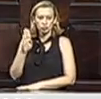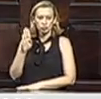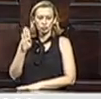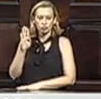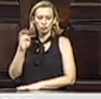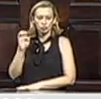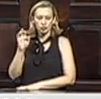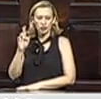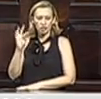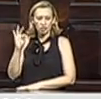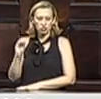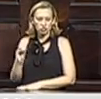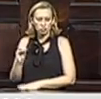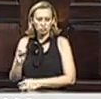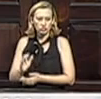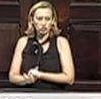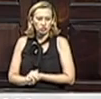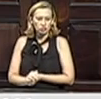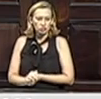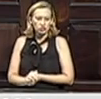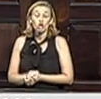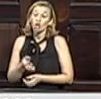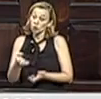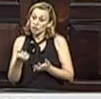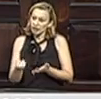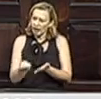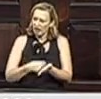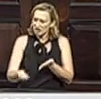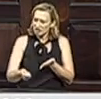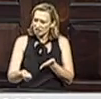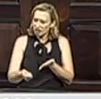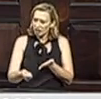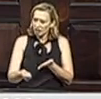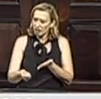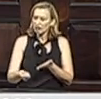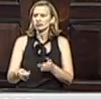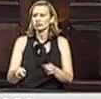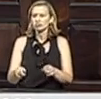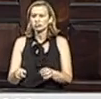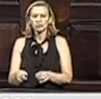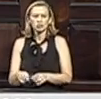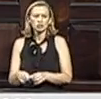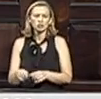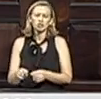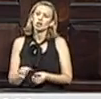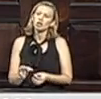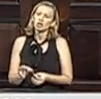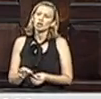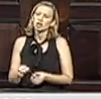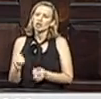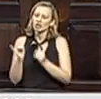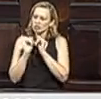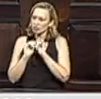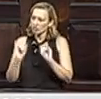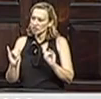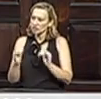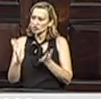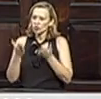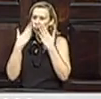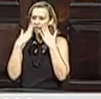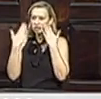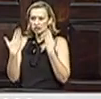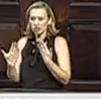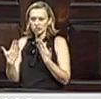primeiro eu queria assinar embaixo as informações, as argumentações aqui apresentadas